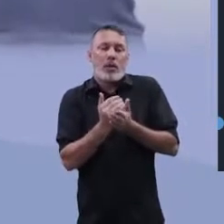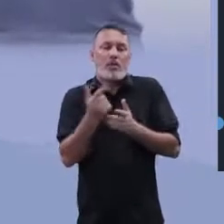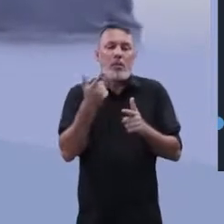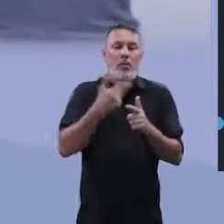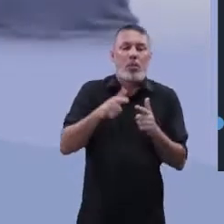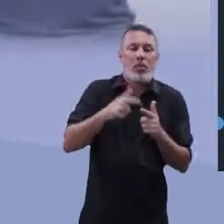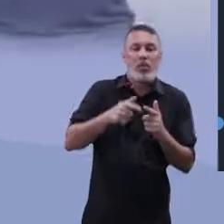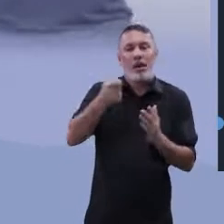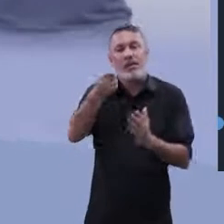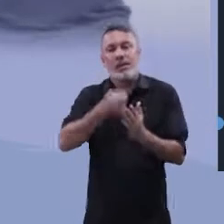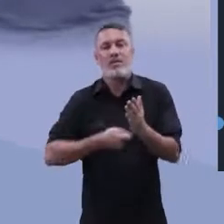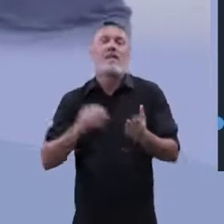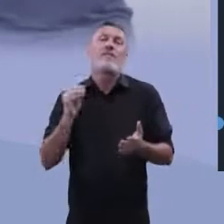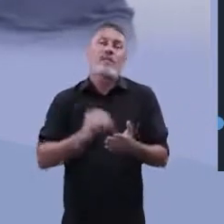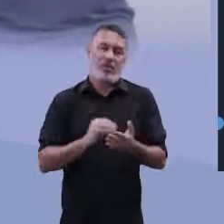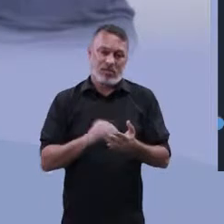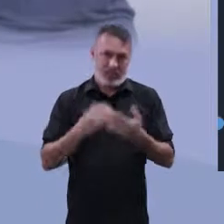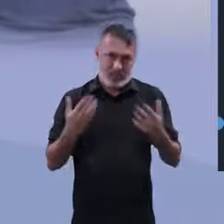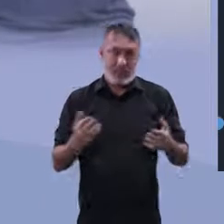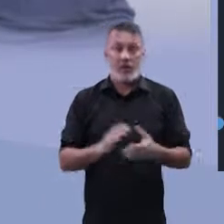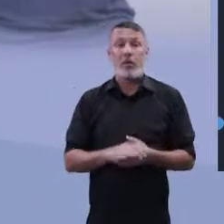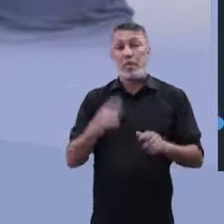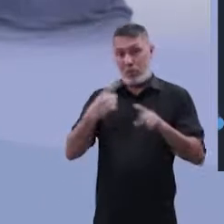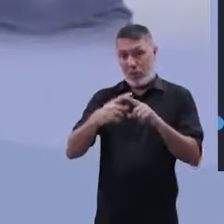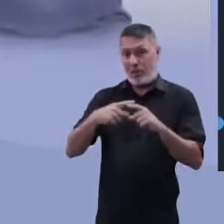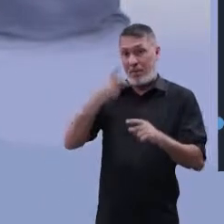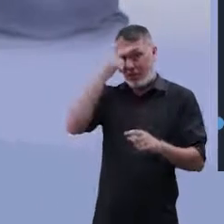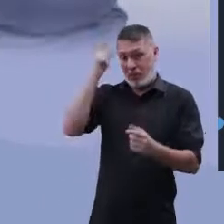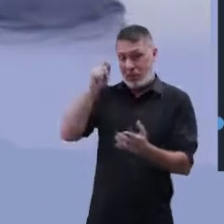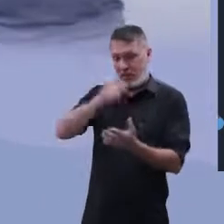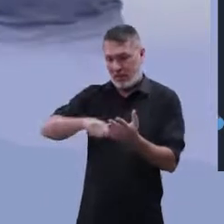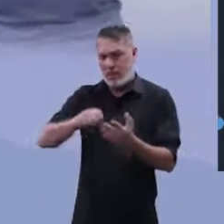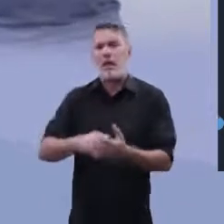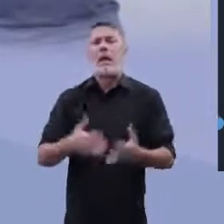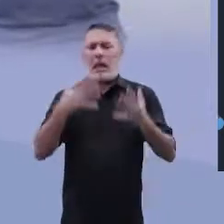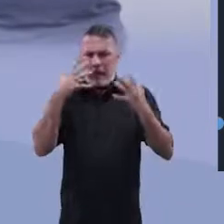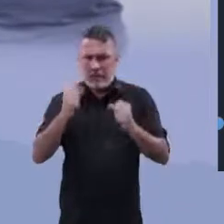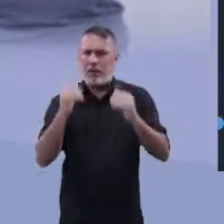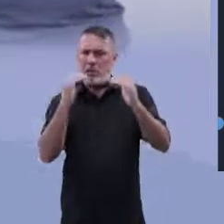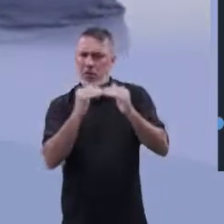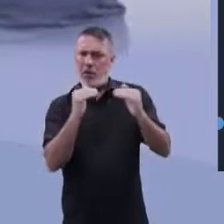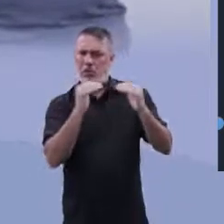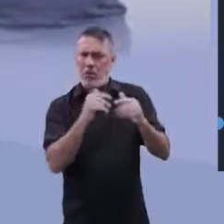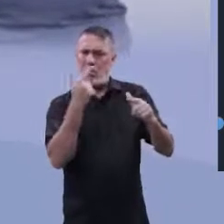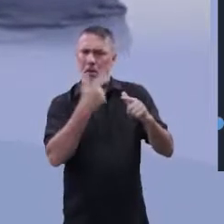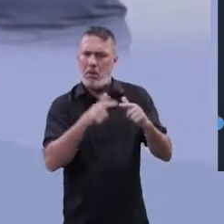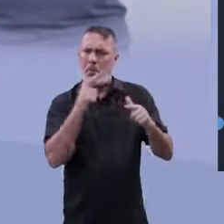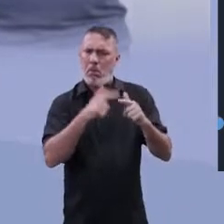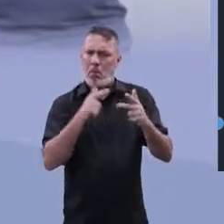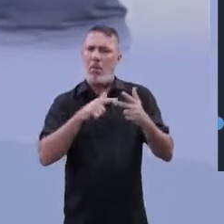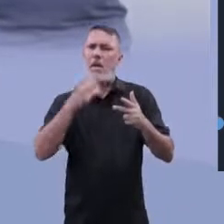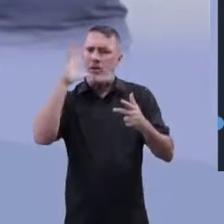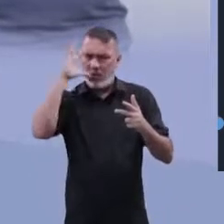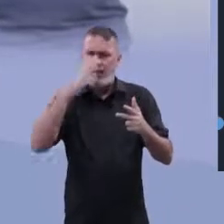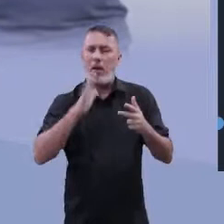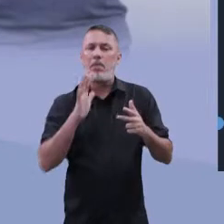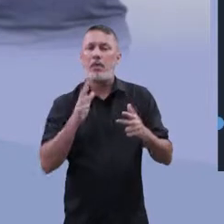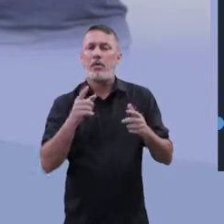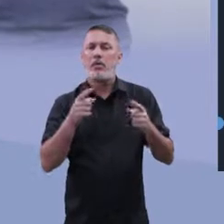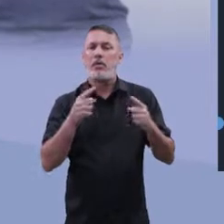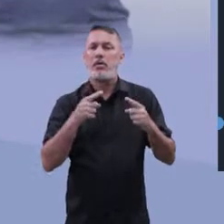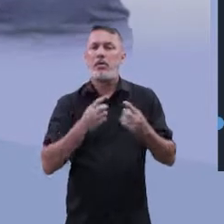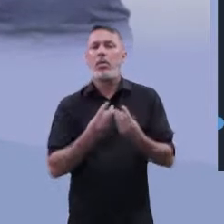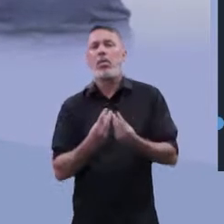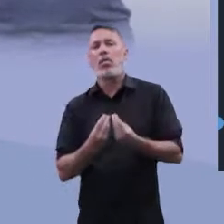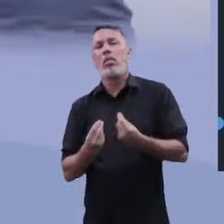problema abordado na redação, ou seja, o participante se propôs a trabalhar os pontos fundamentais, raiz do problema e a solução para esse,